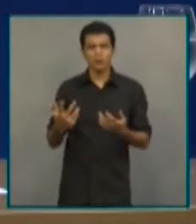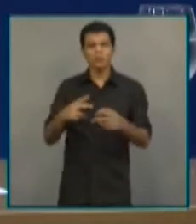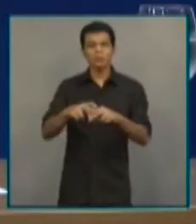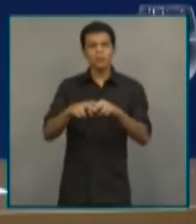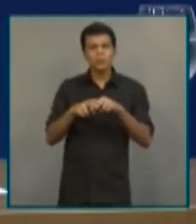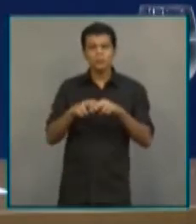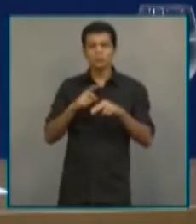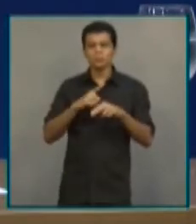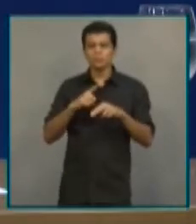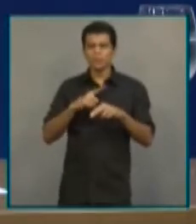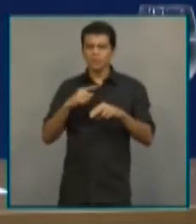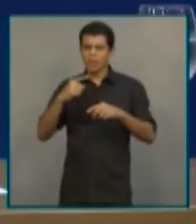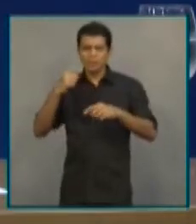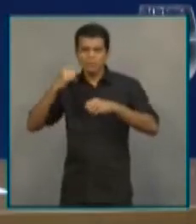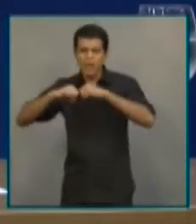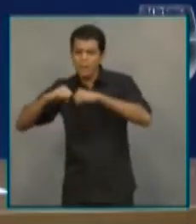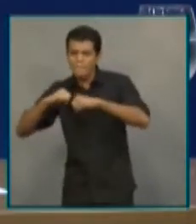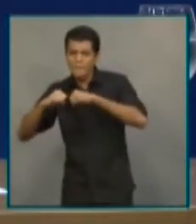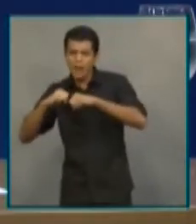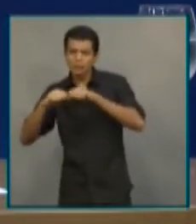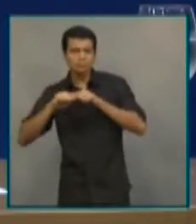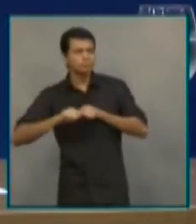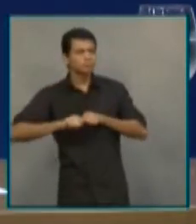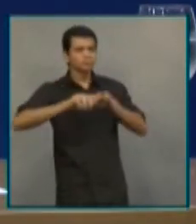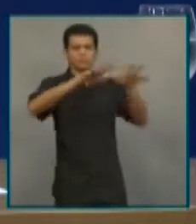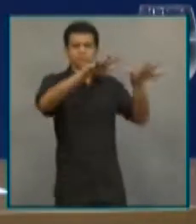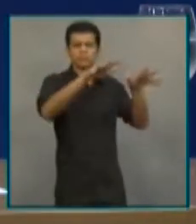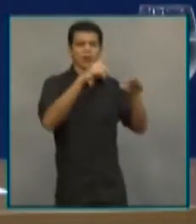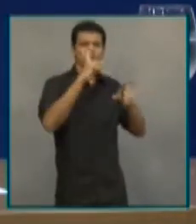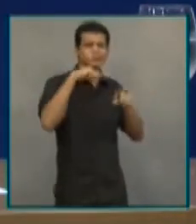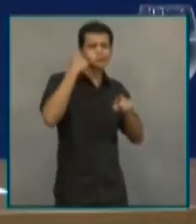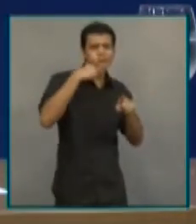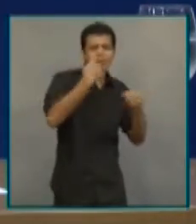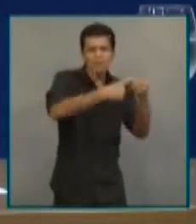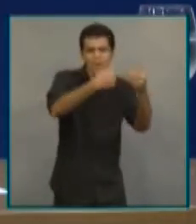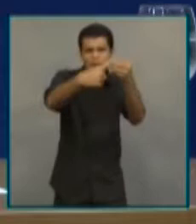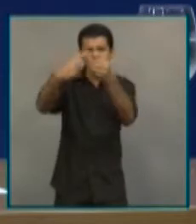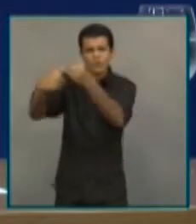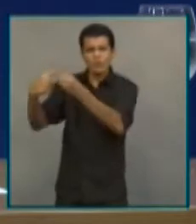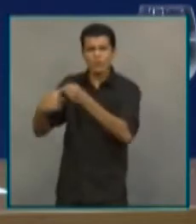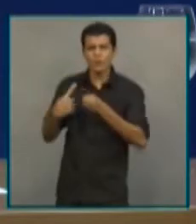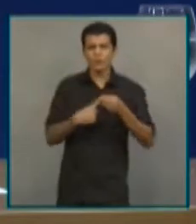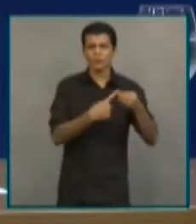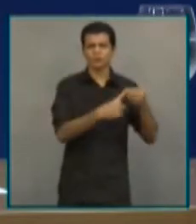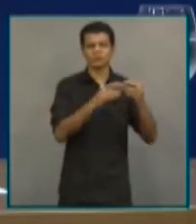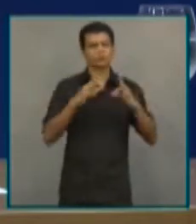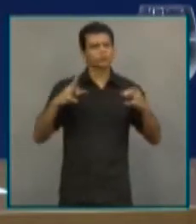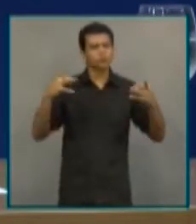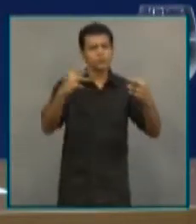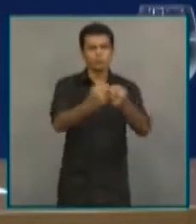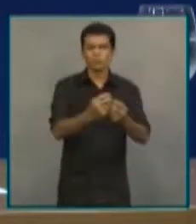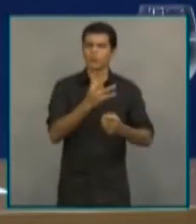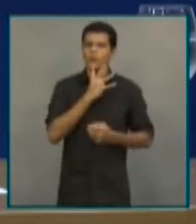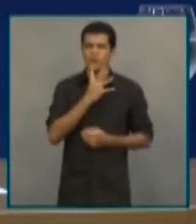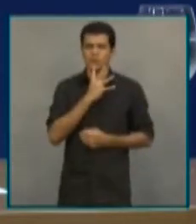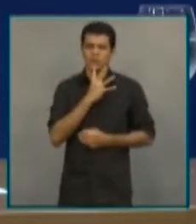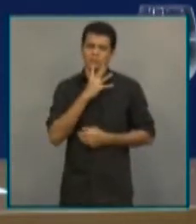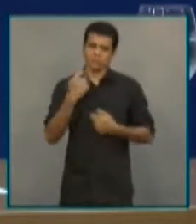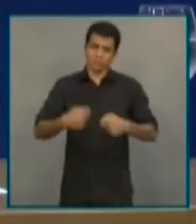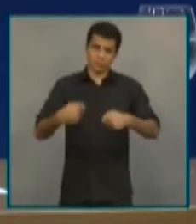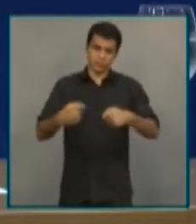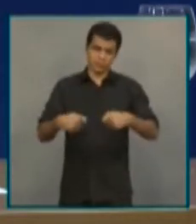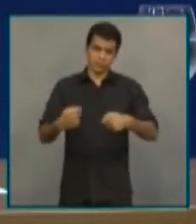aos menores municípios, aos advogados de todos, no caso vereadores, mas da OAB, aos advogados de todos os